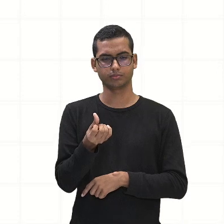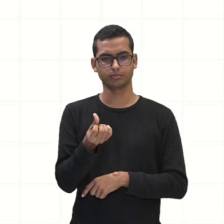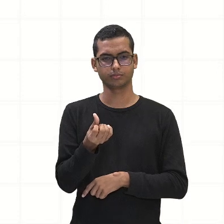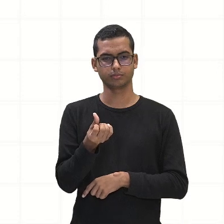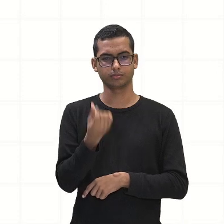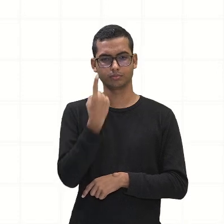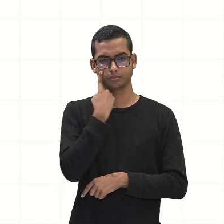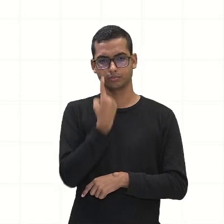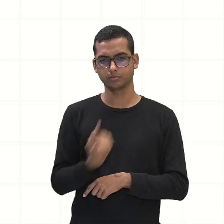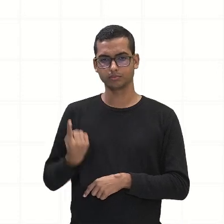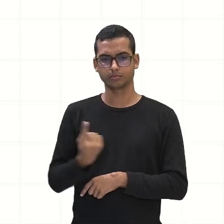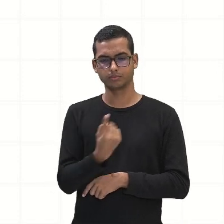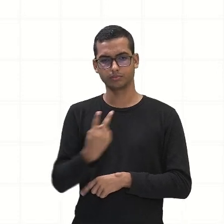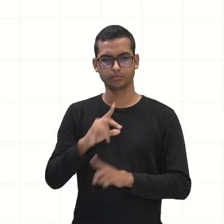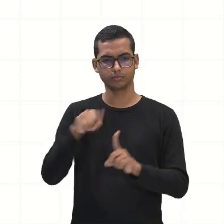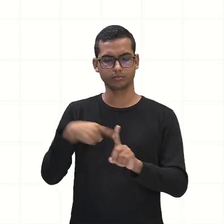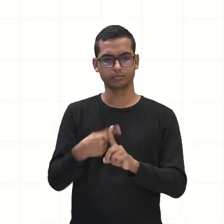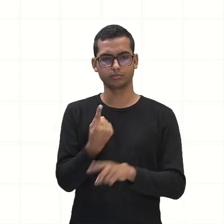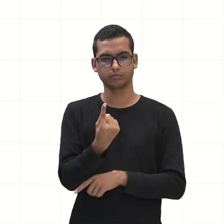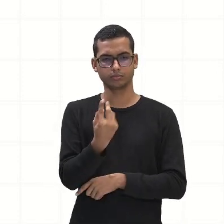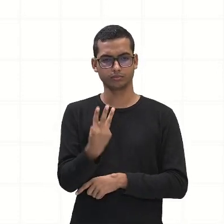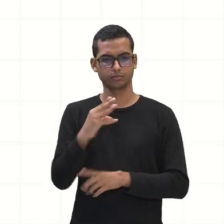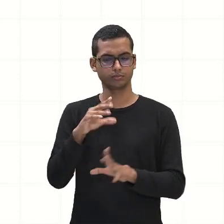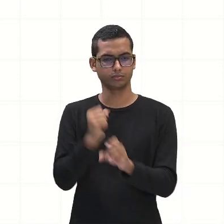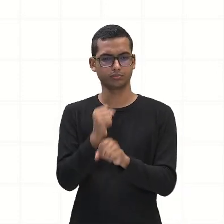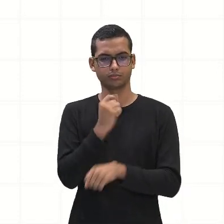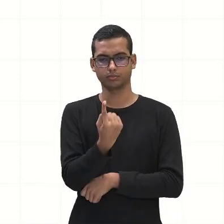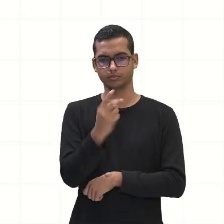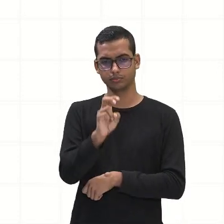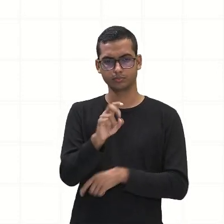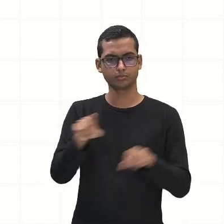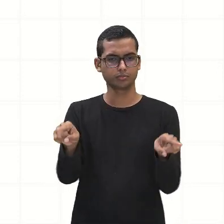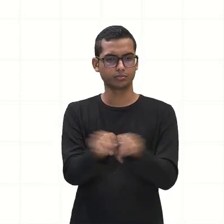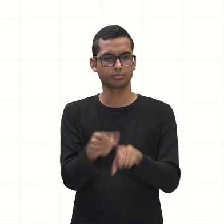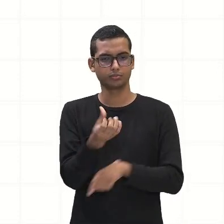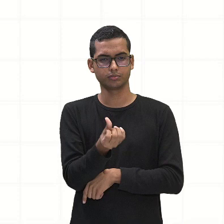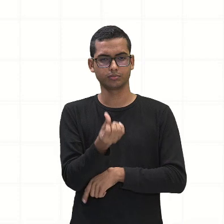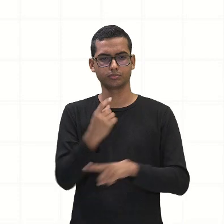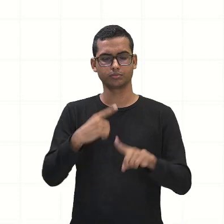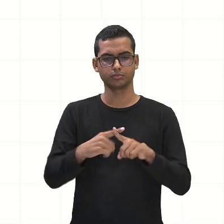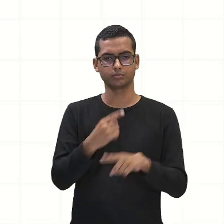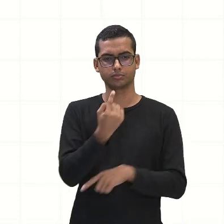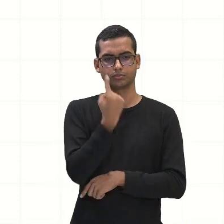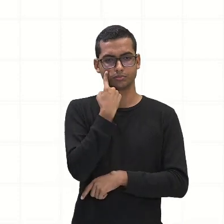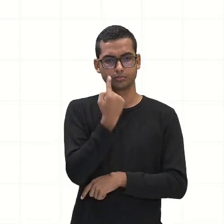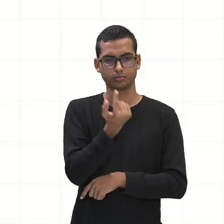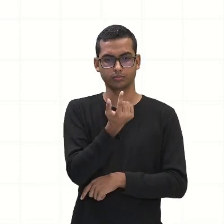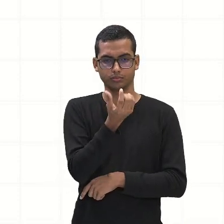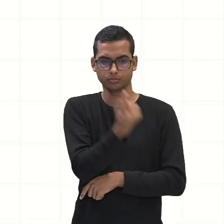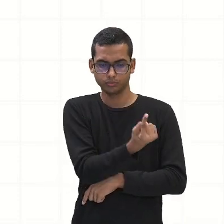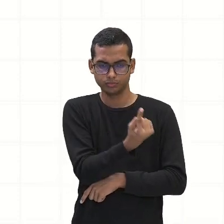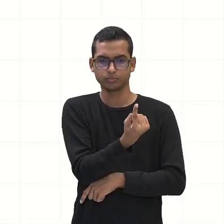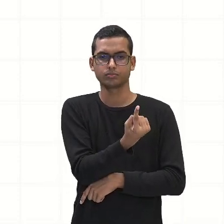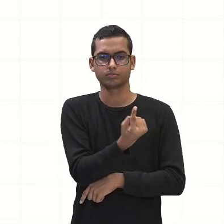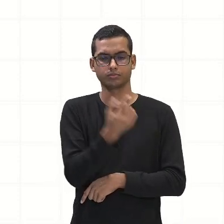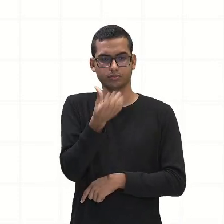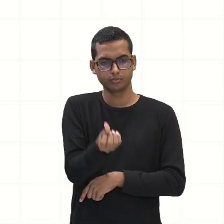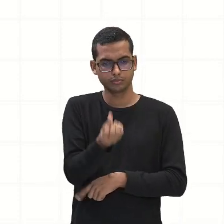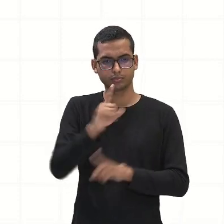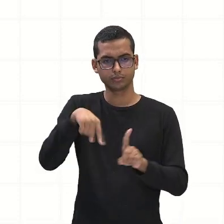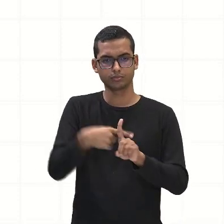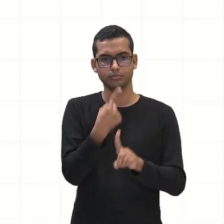6 e 1, 7. Uma casa atrás da vírgula. Então, eu tenho que 5DC vai ter que ser